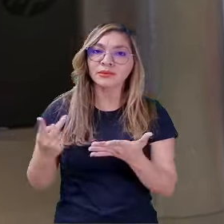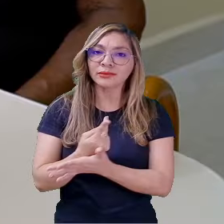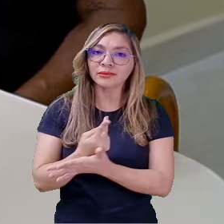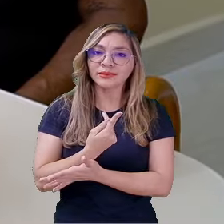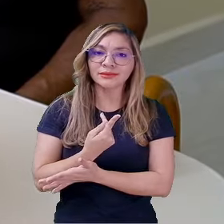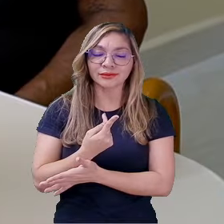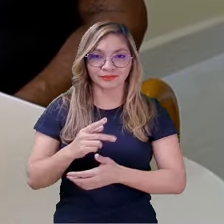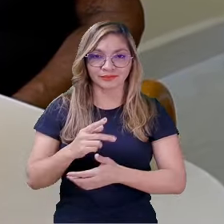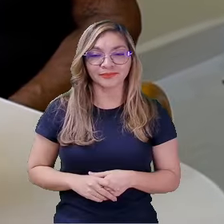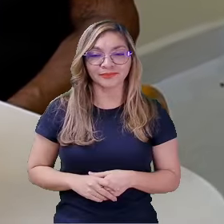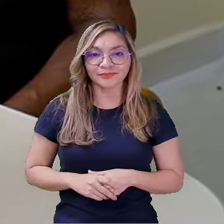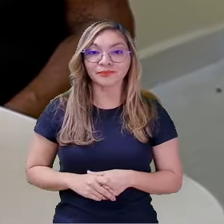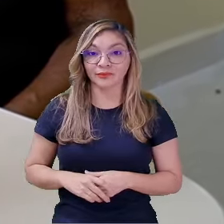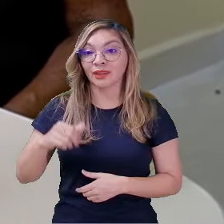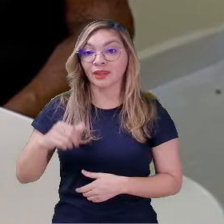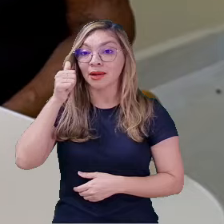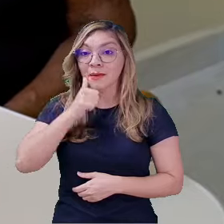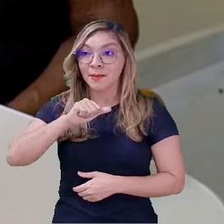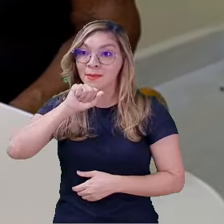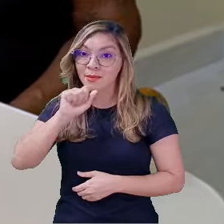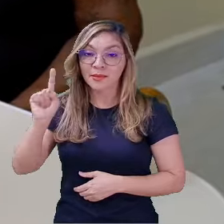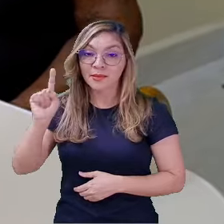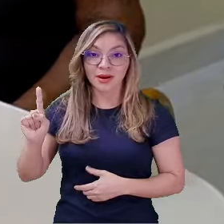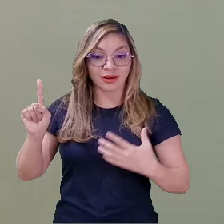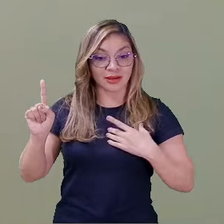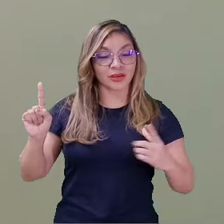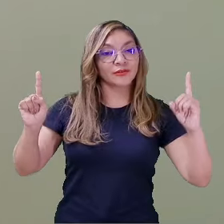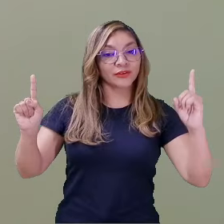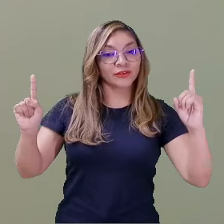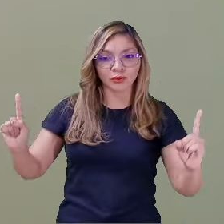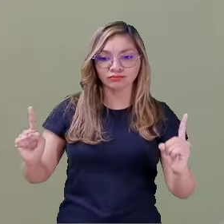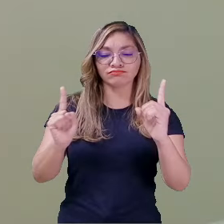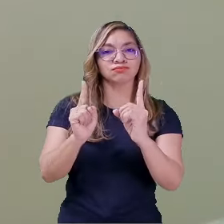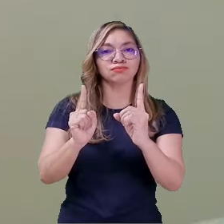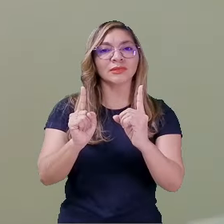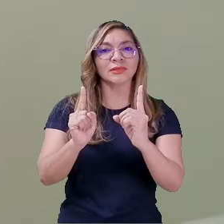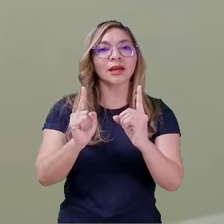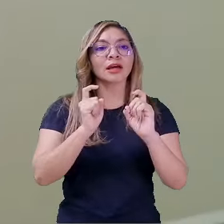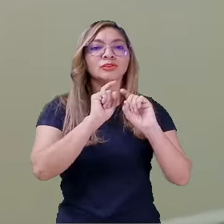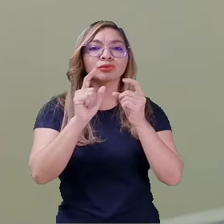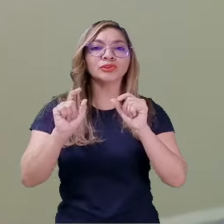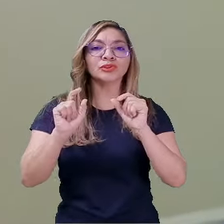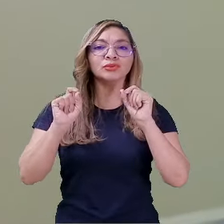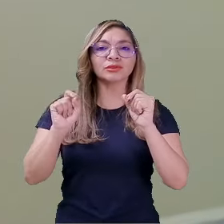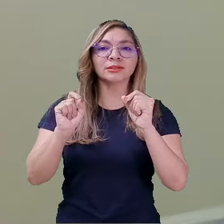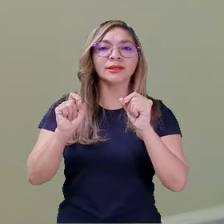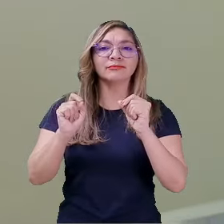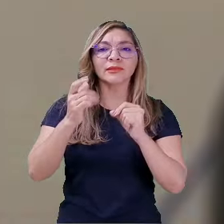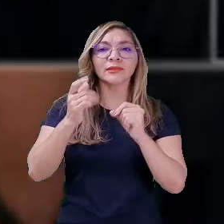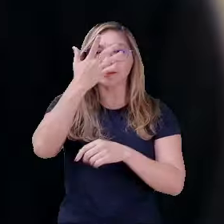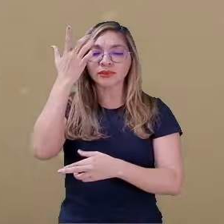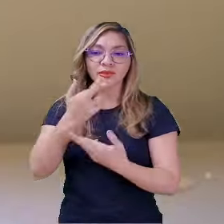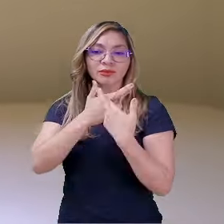surpreendente. Mãe e filho estiveram frente a frente para discutir a guarda de duas crianças. Bom, a dona